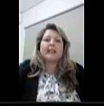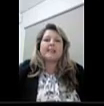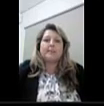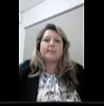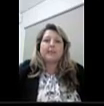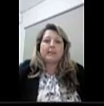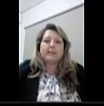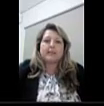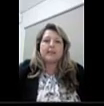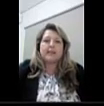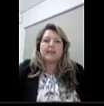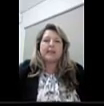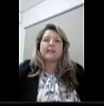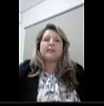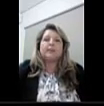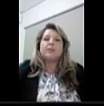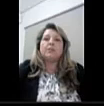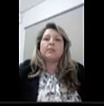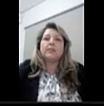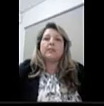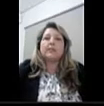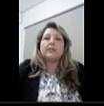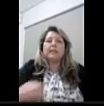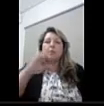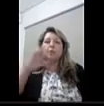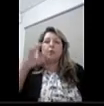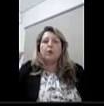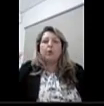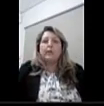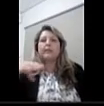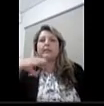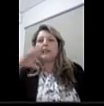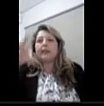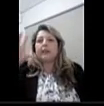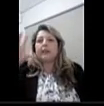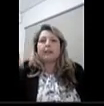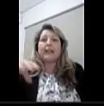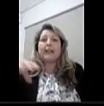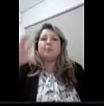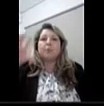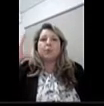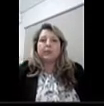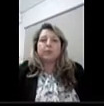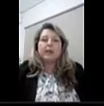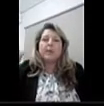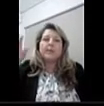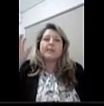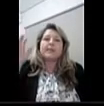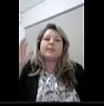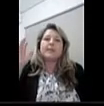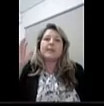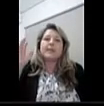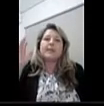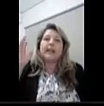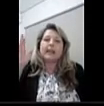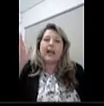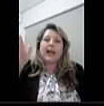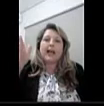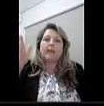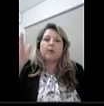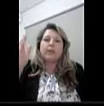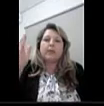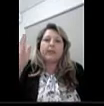regras e limites. Então, não adianta muita, né? Falar muito, preciso ser bem